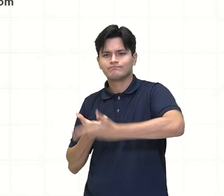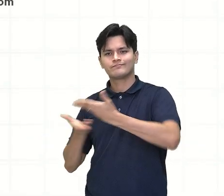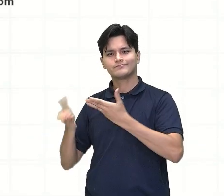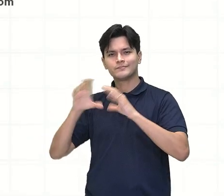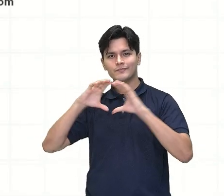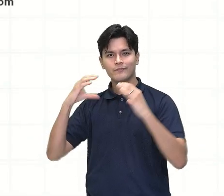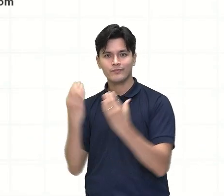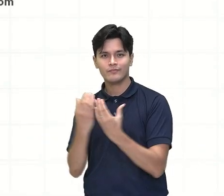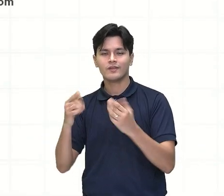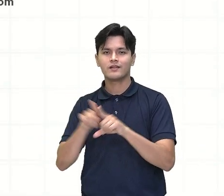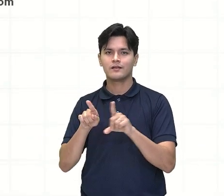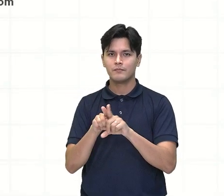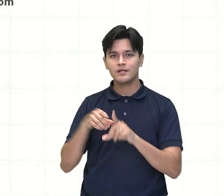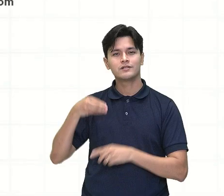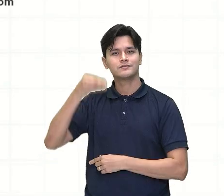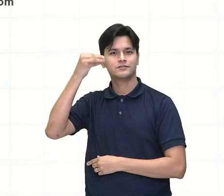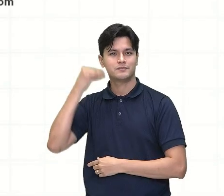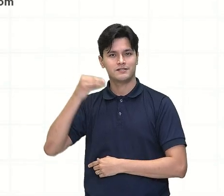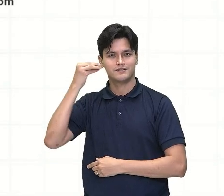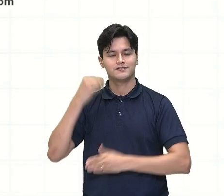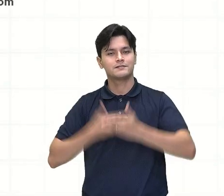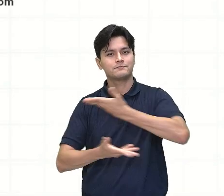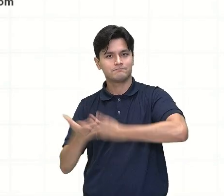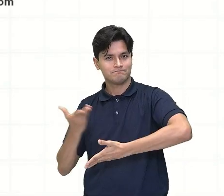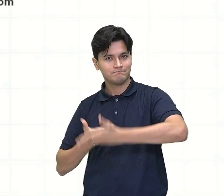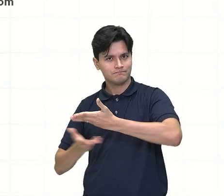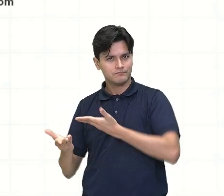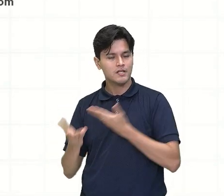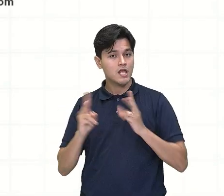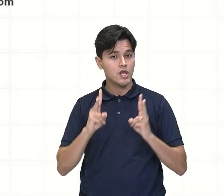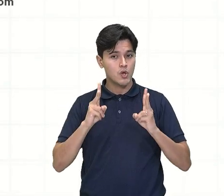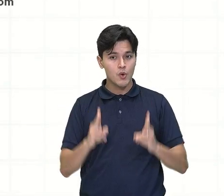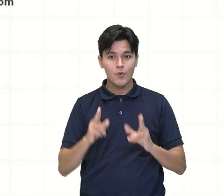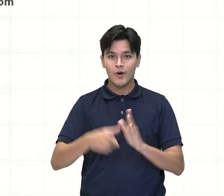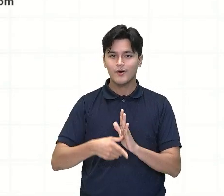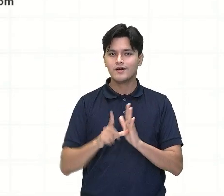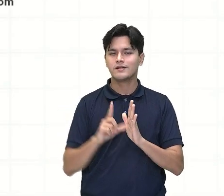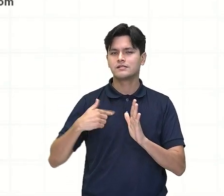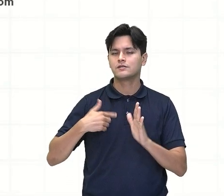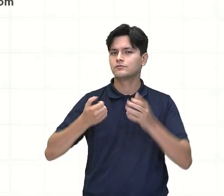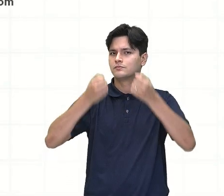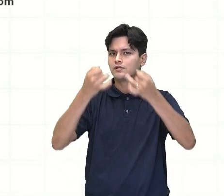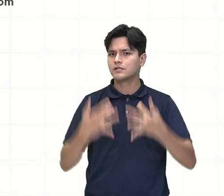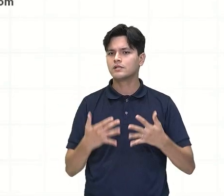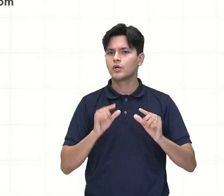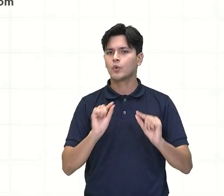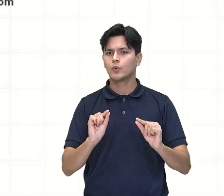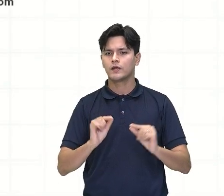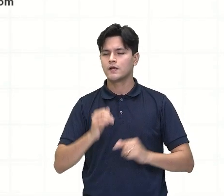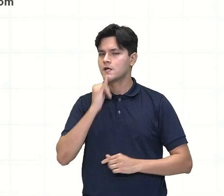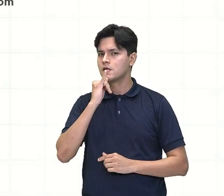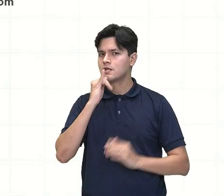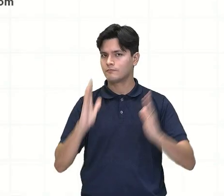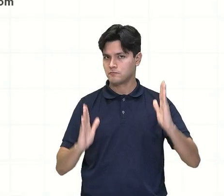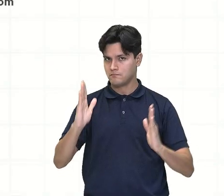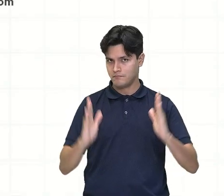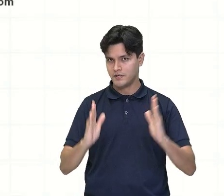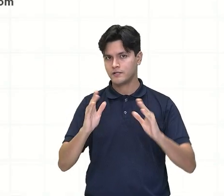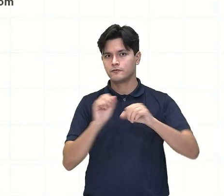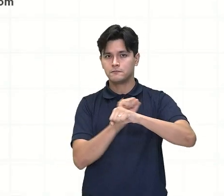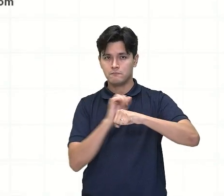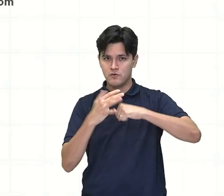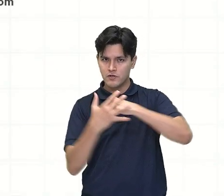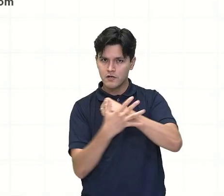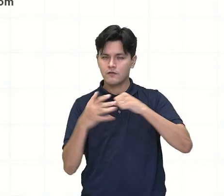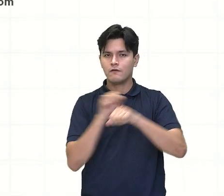de experiências, né? E aquilo que eu falei há pouco sobre a Covid-19, para pensar ali, olha, durante a pandemia da